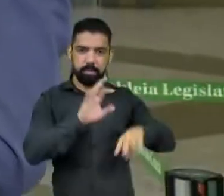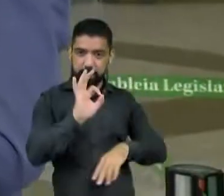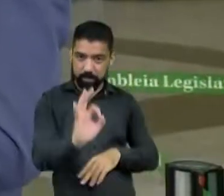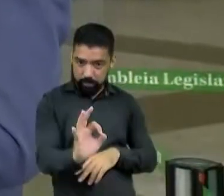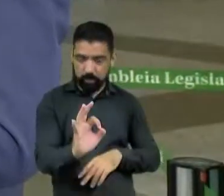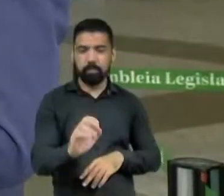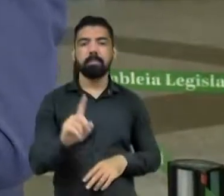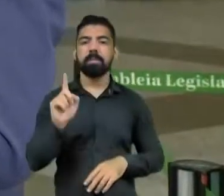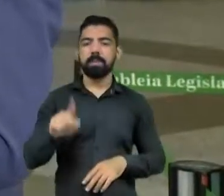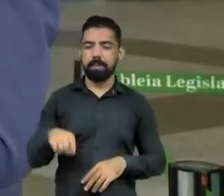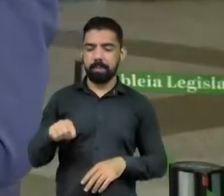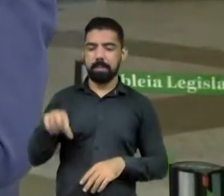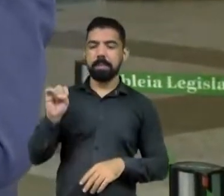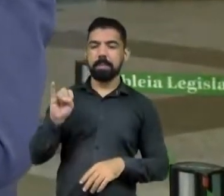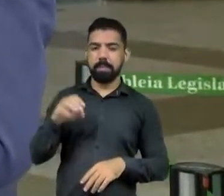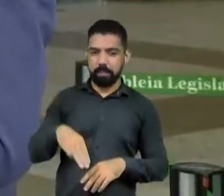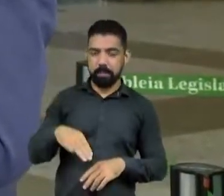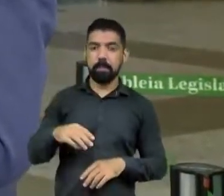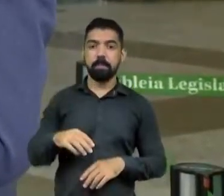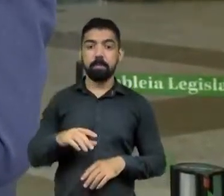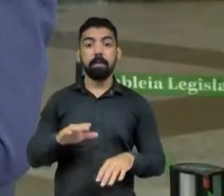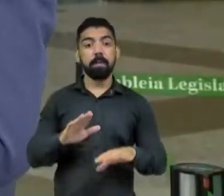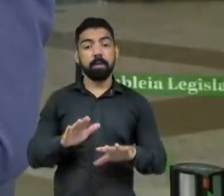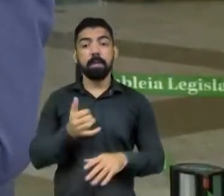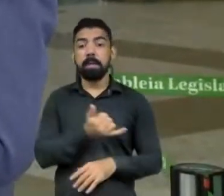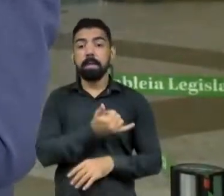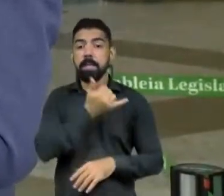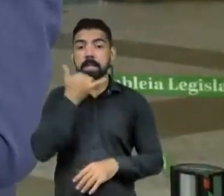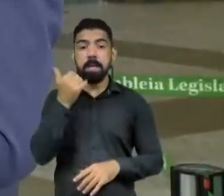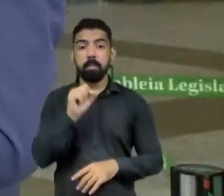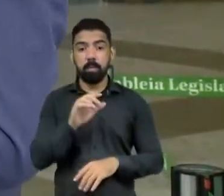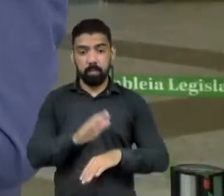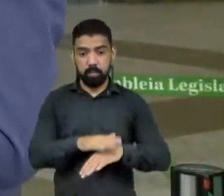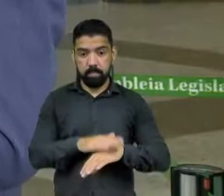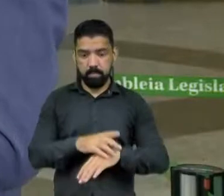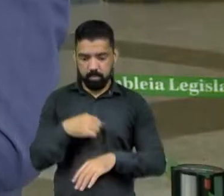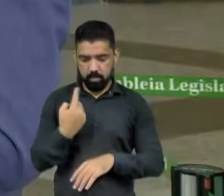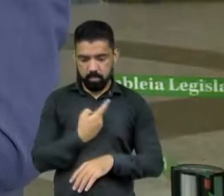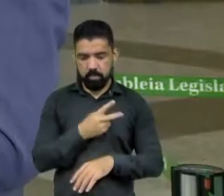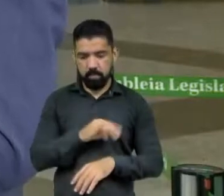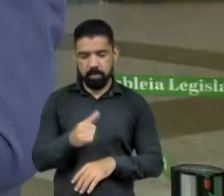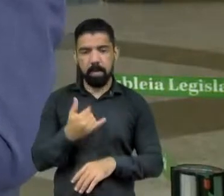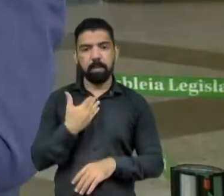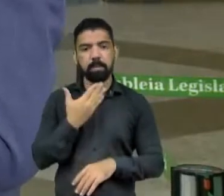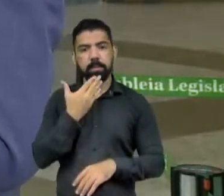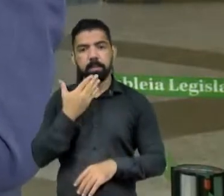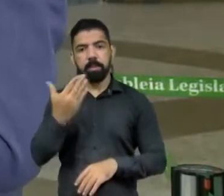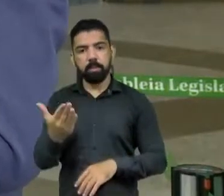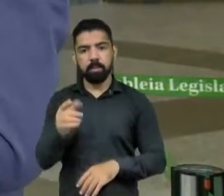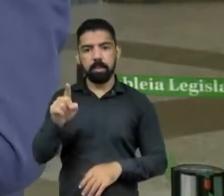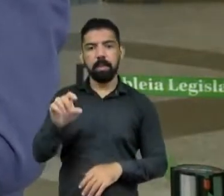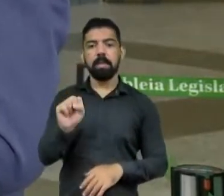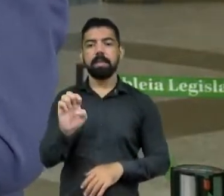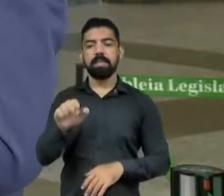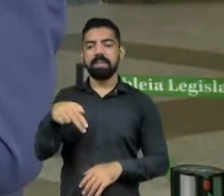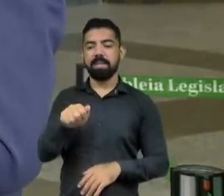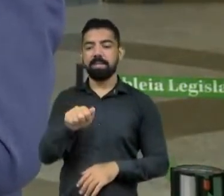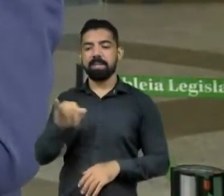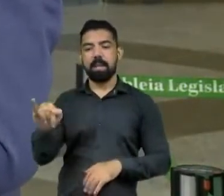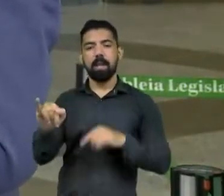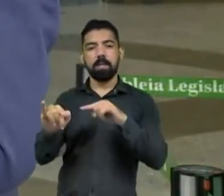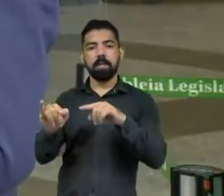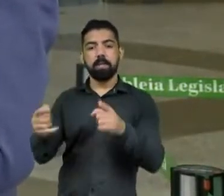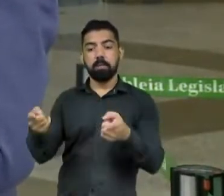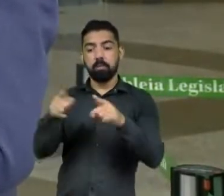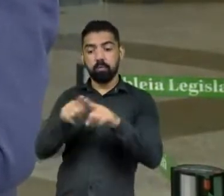com a demanda que foi nos passada, nós vamos chamar o nosso parceiro, o SENAI, justamente para conosco fazer